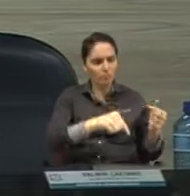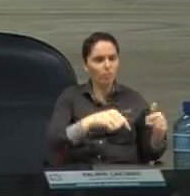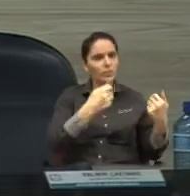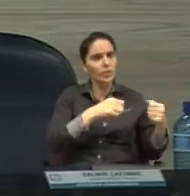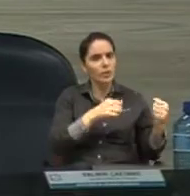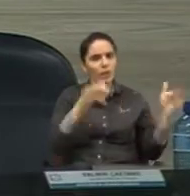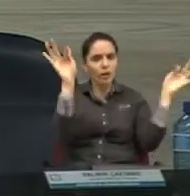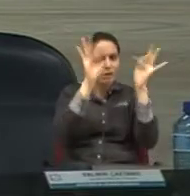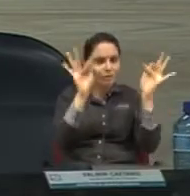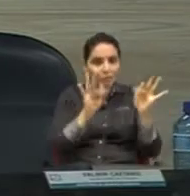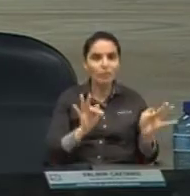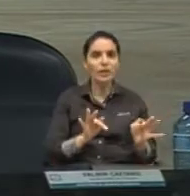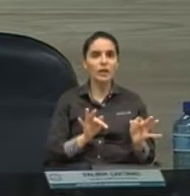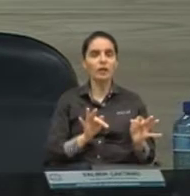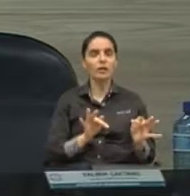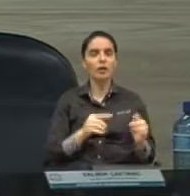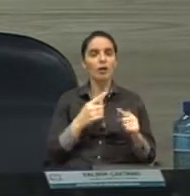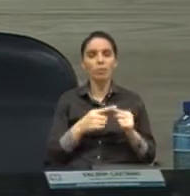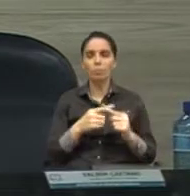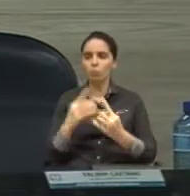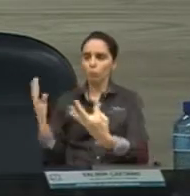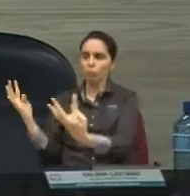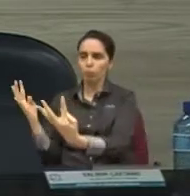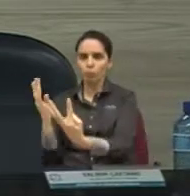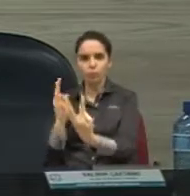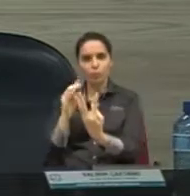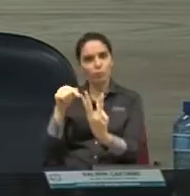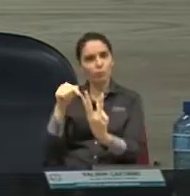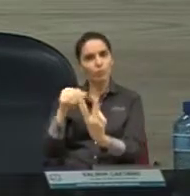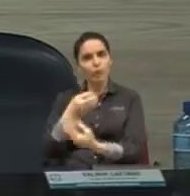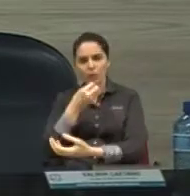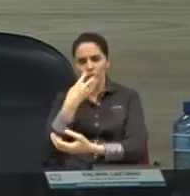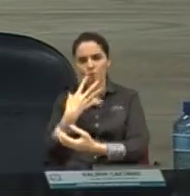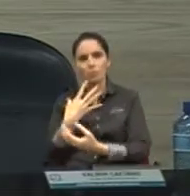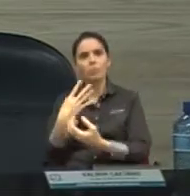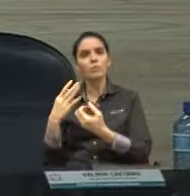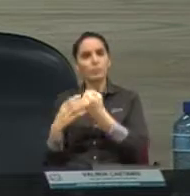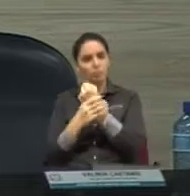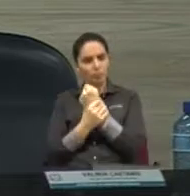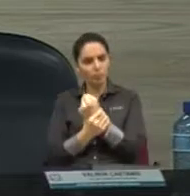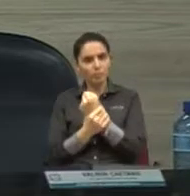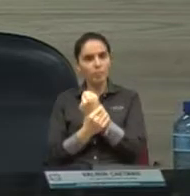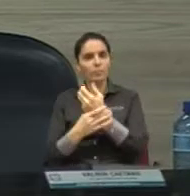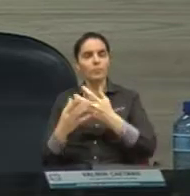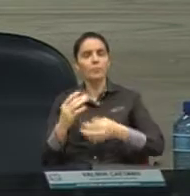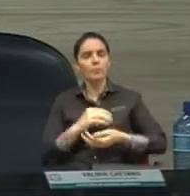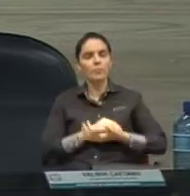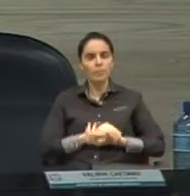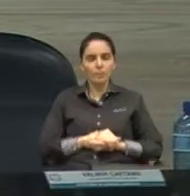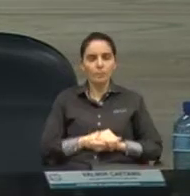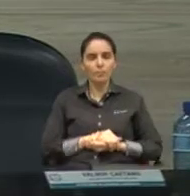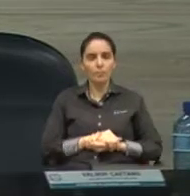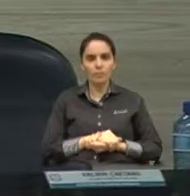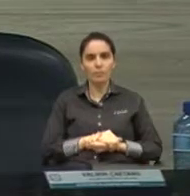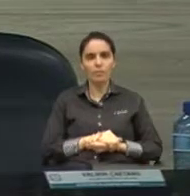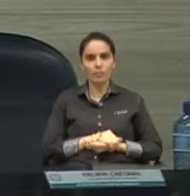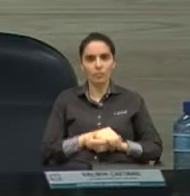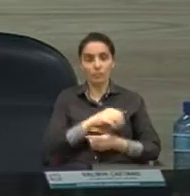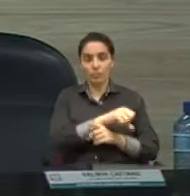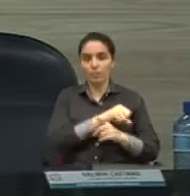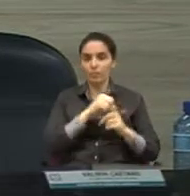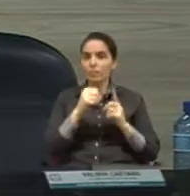nos representar, nos assegurar o direito de sair sem ser importunado numa sociedade